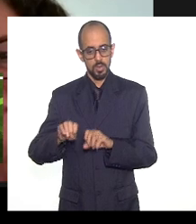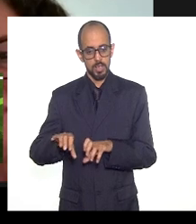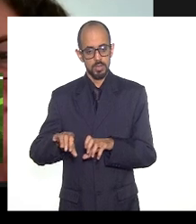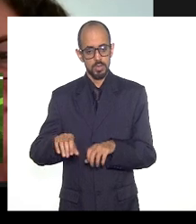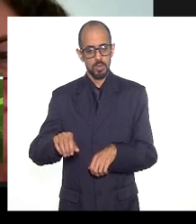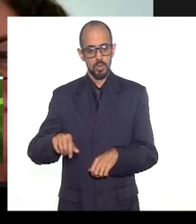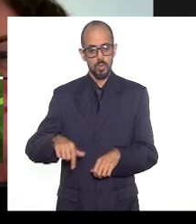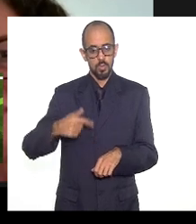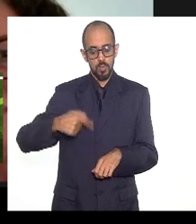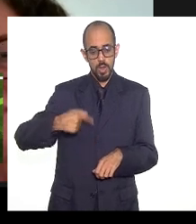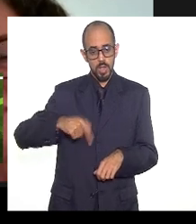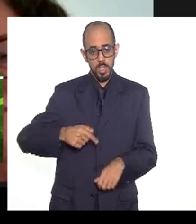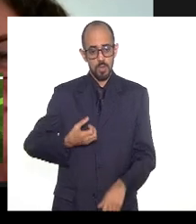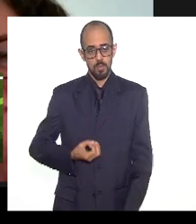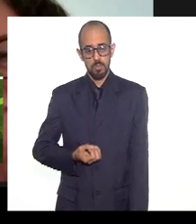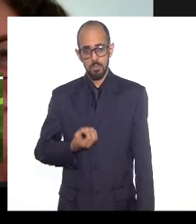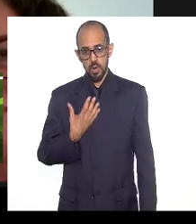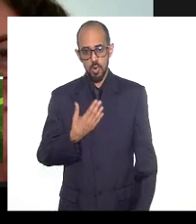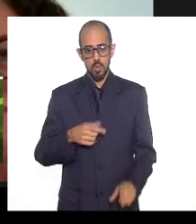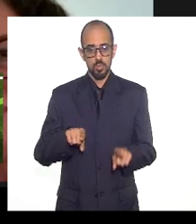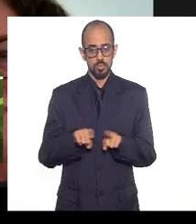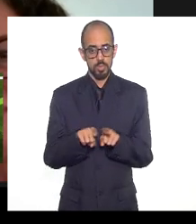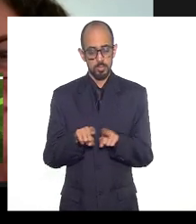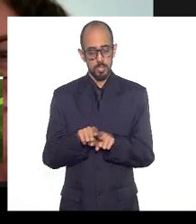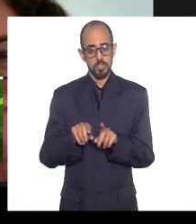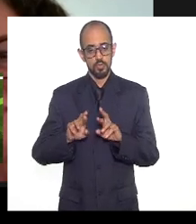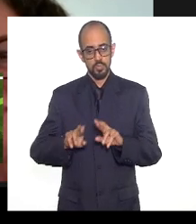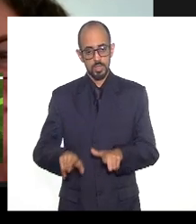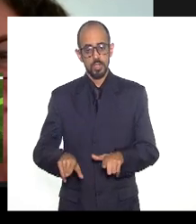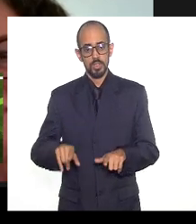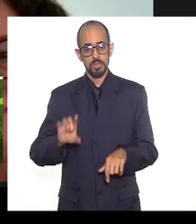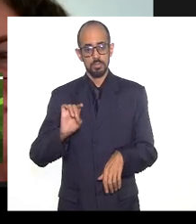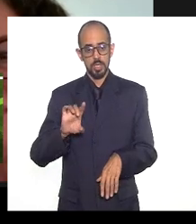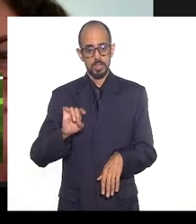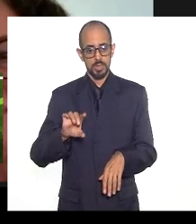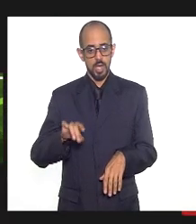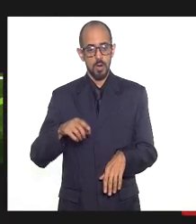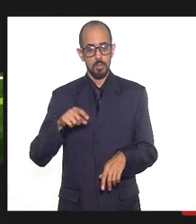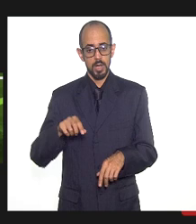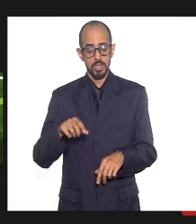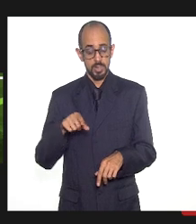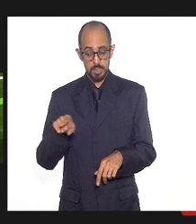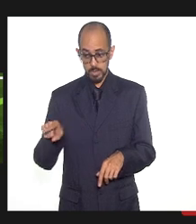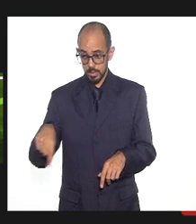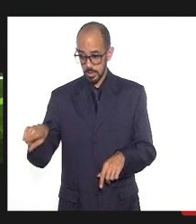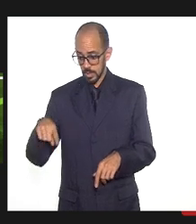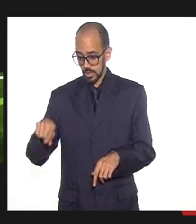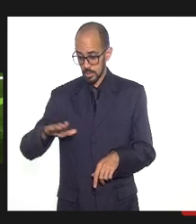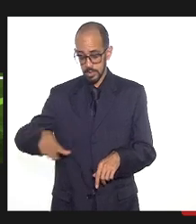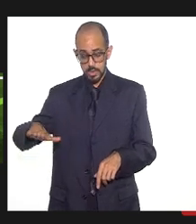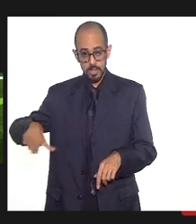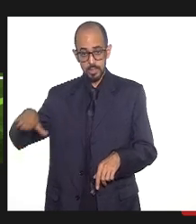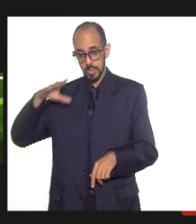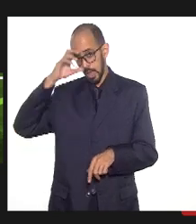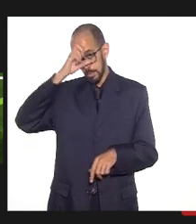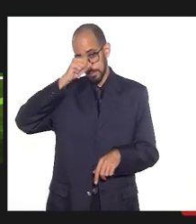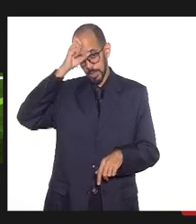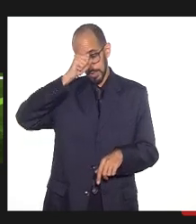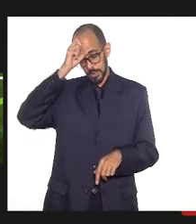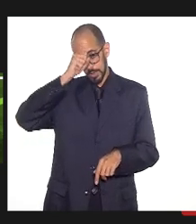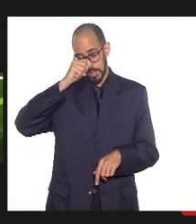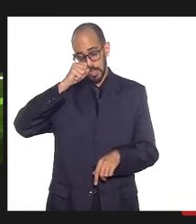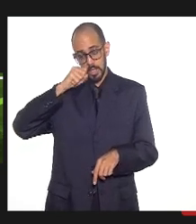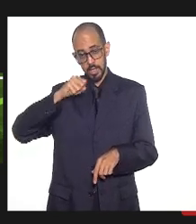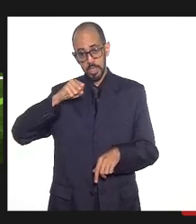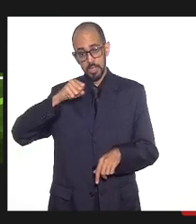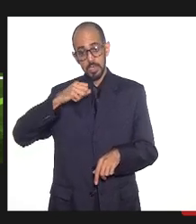educação diferenciada, né? Eles aprenderem a gostar, né, da sua própria história, a